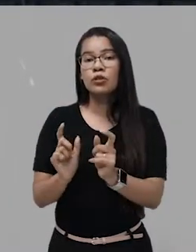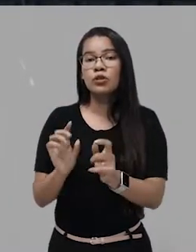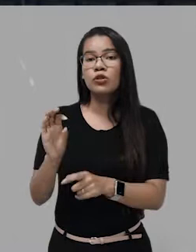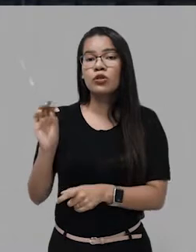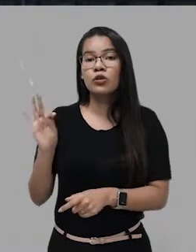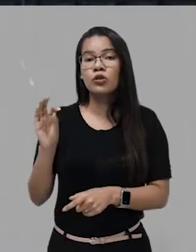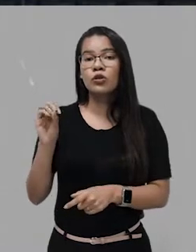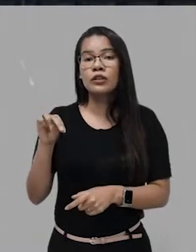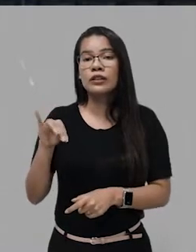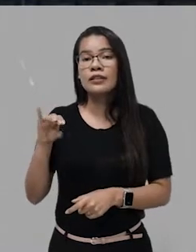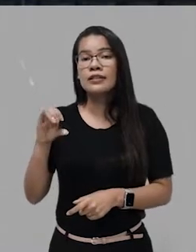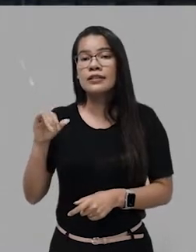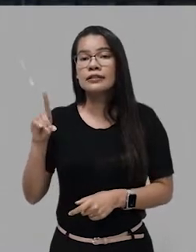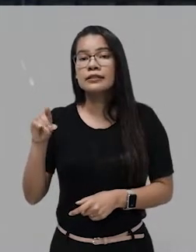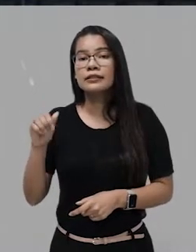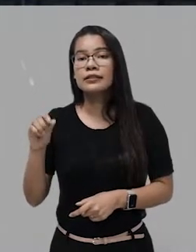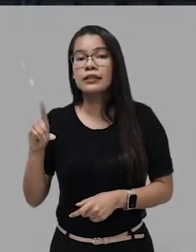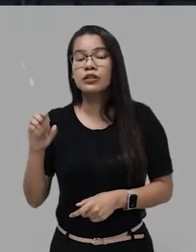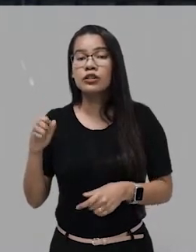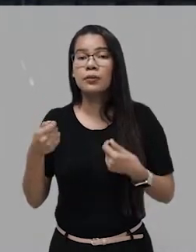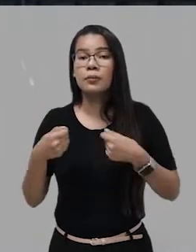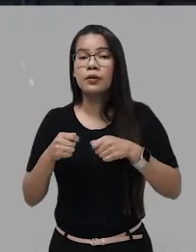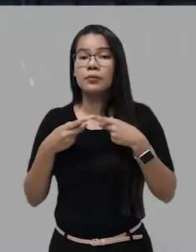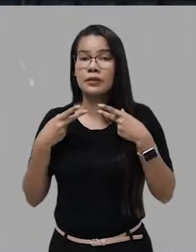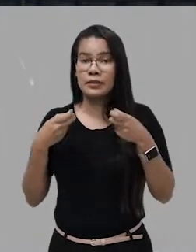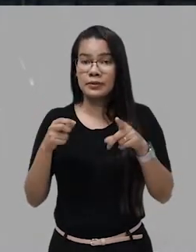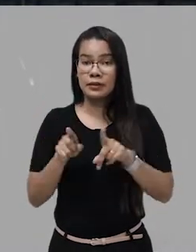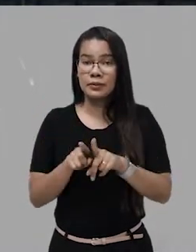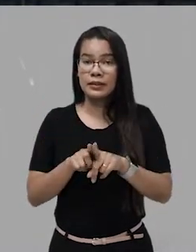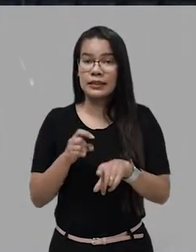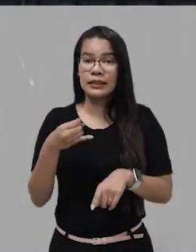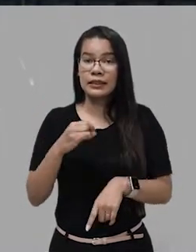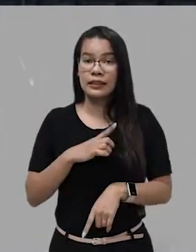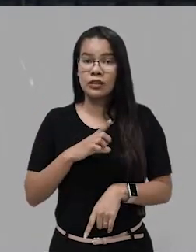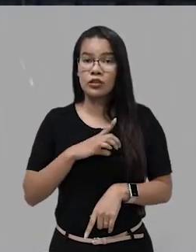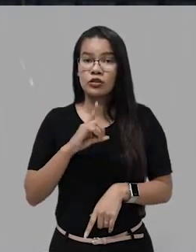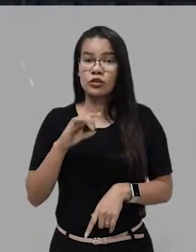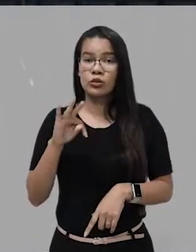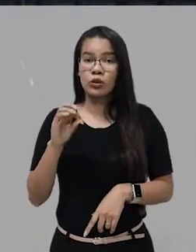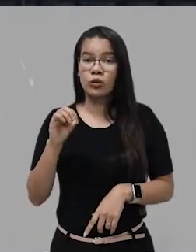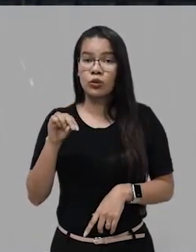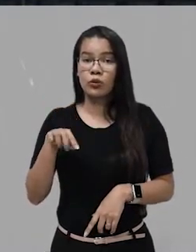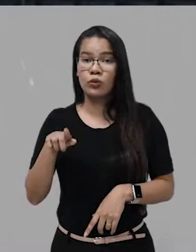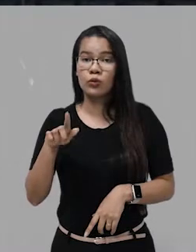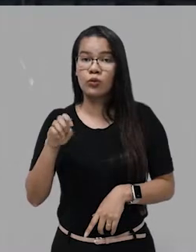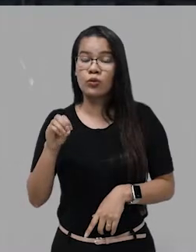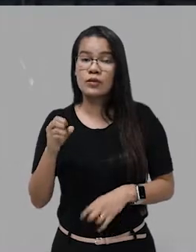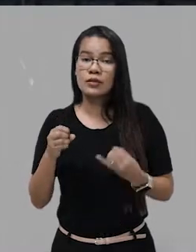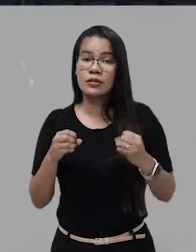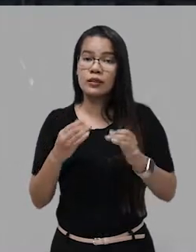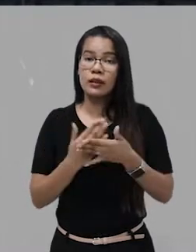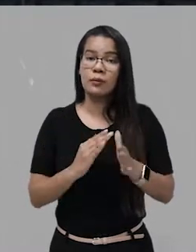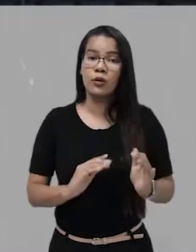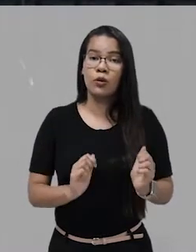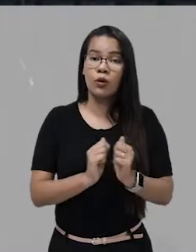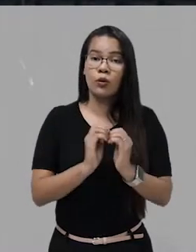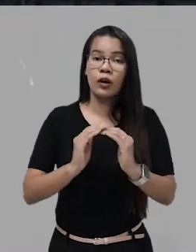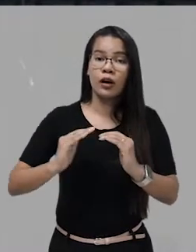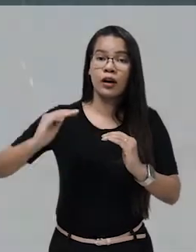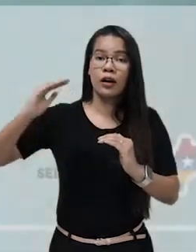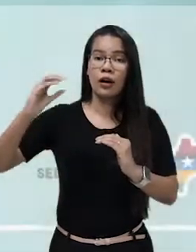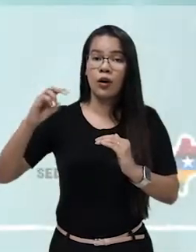e podem observar ainda se tem ditongo, né? Se termina com ditongos crescentes ou não, para poder resolver essa